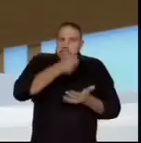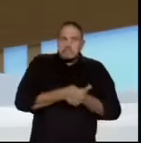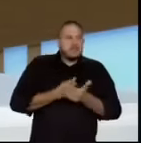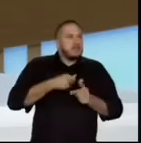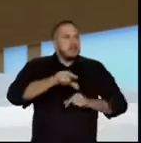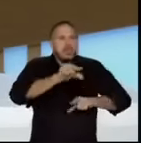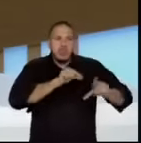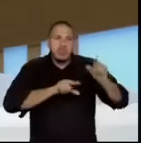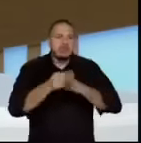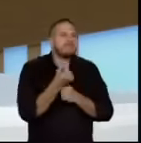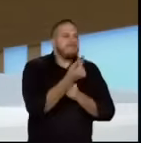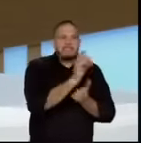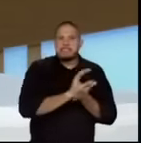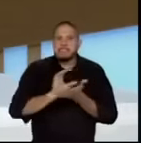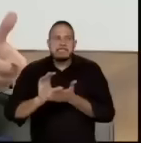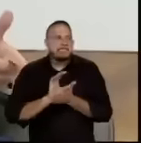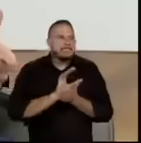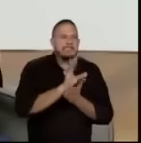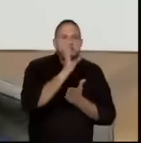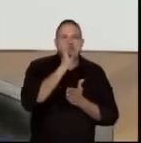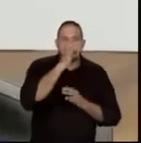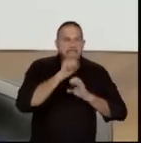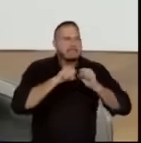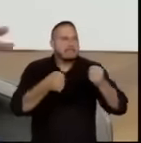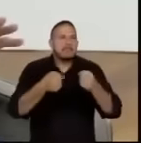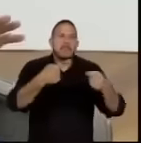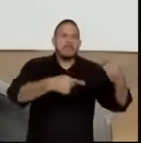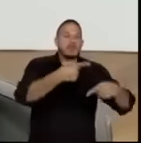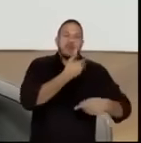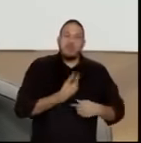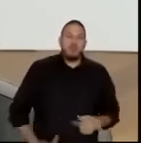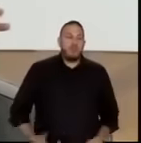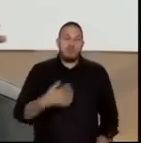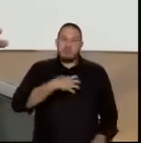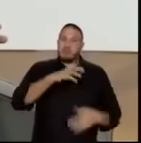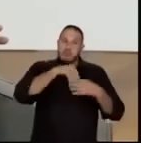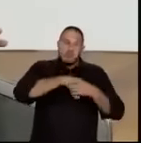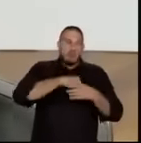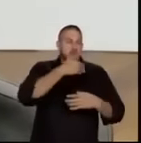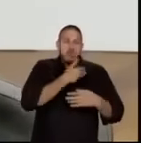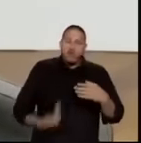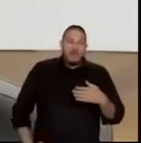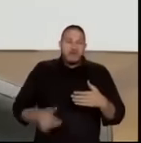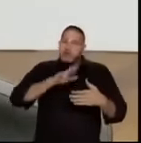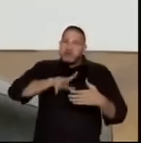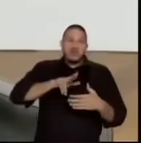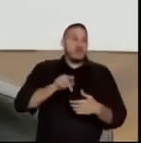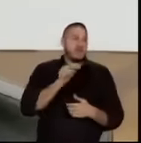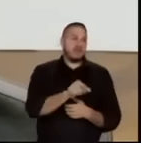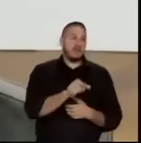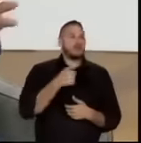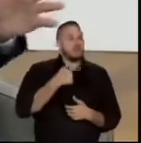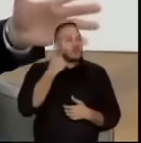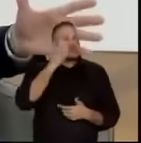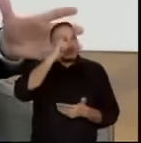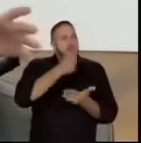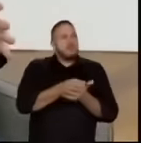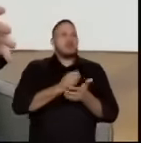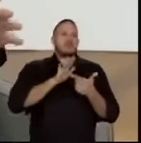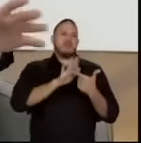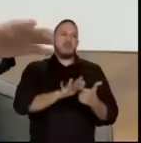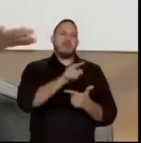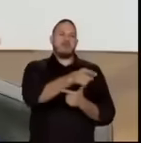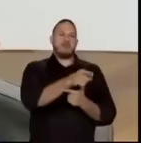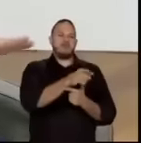alocação de orçamento, de esforços, de política pública e tudo mais. Então, essa é a grande diferença, esse é o grande dilema e que determina seja um